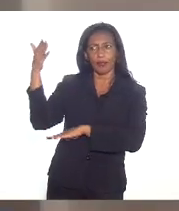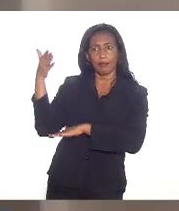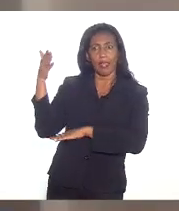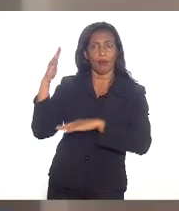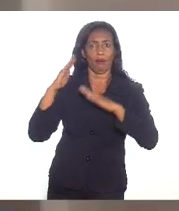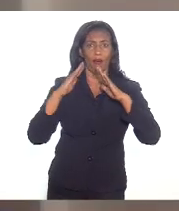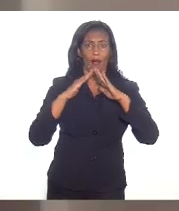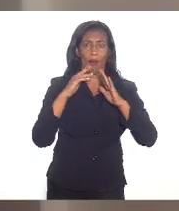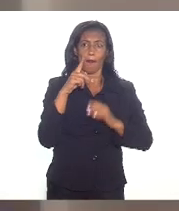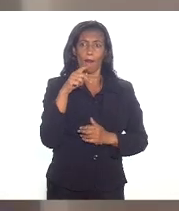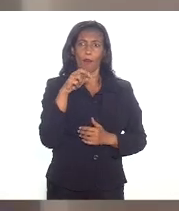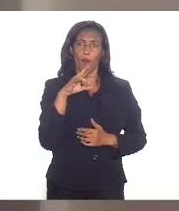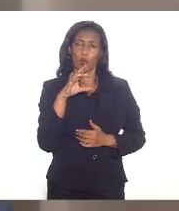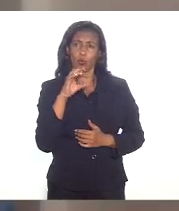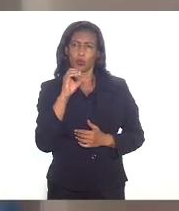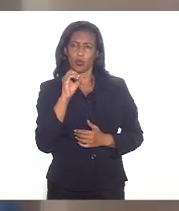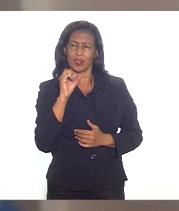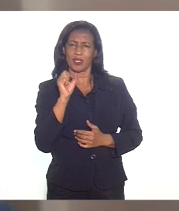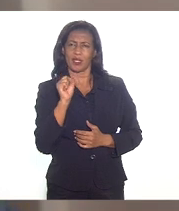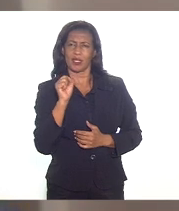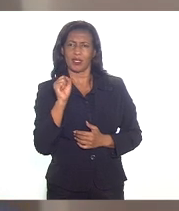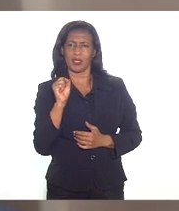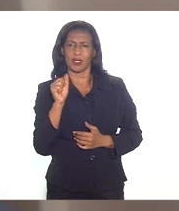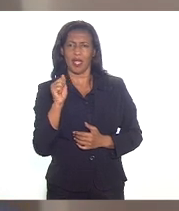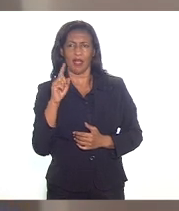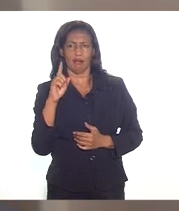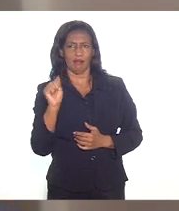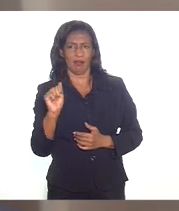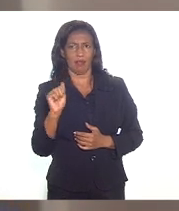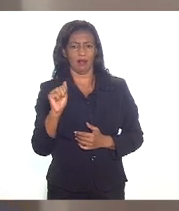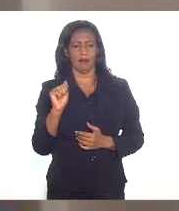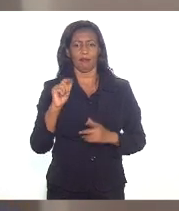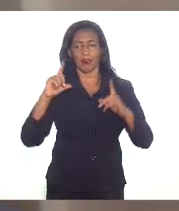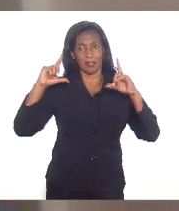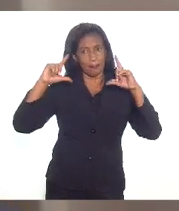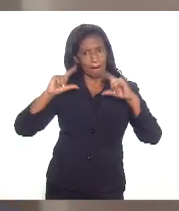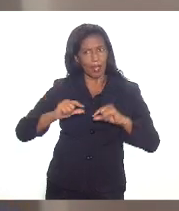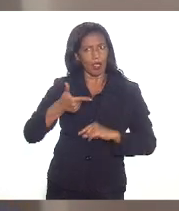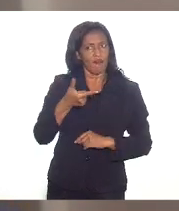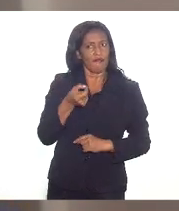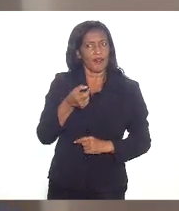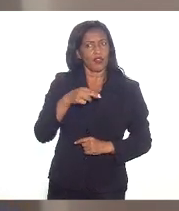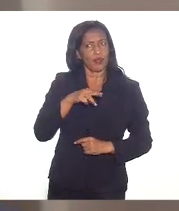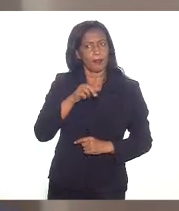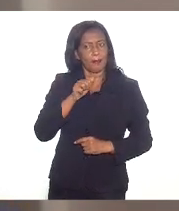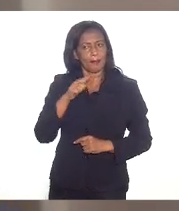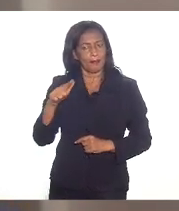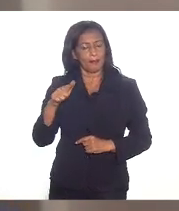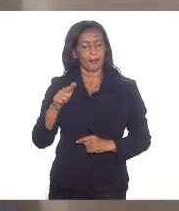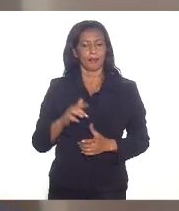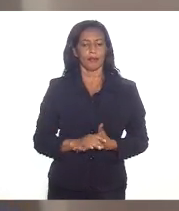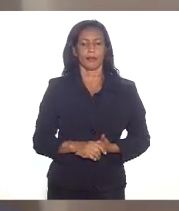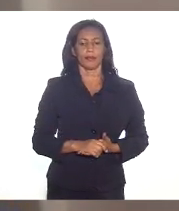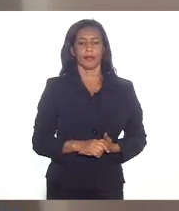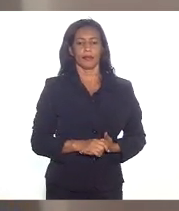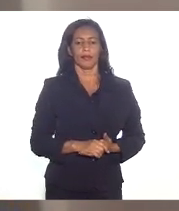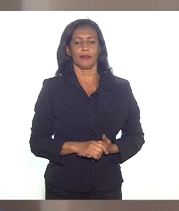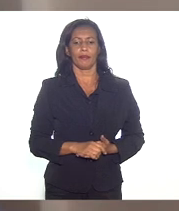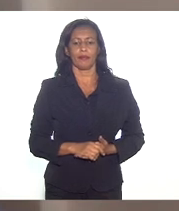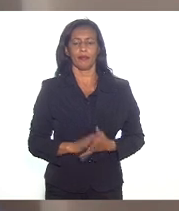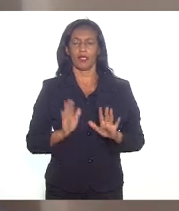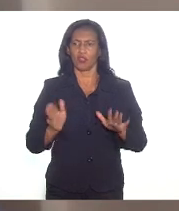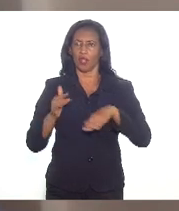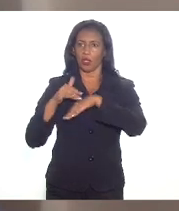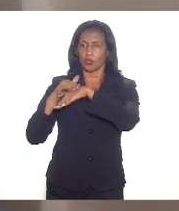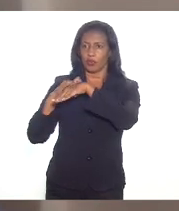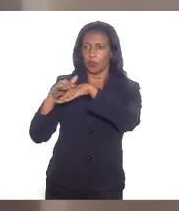Janeiro. Eu sei que turismo não é só hotel e pousada, né? Mas é baixo, são 20 mil. E eu estive conversando com